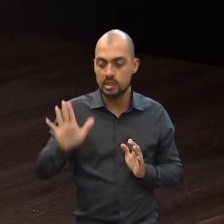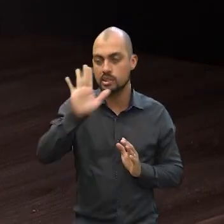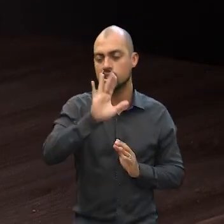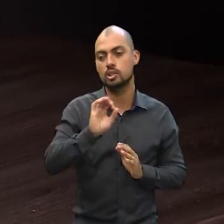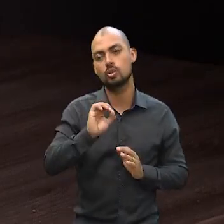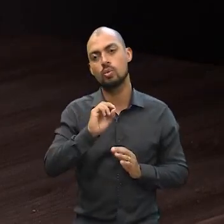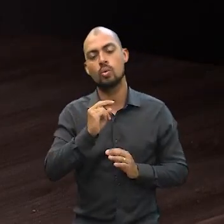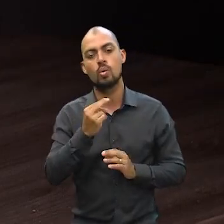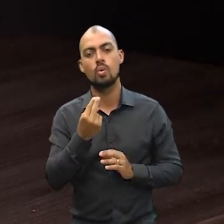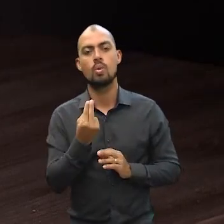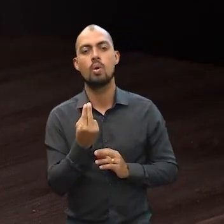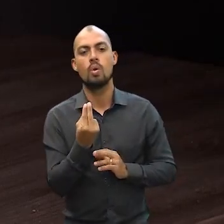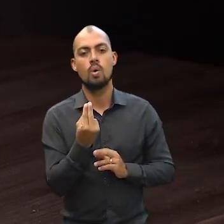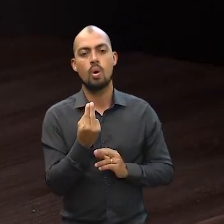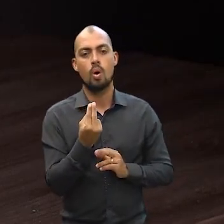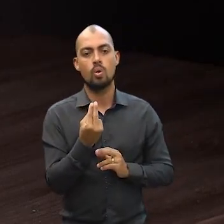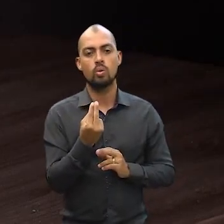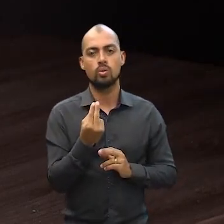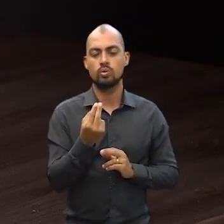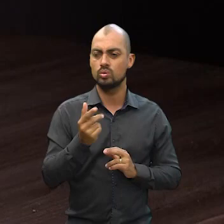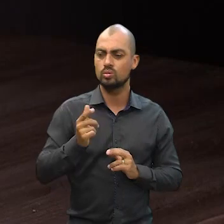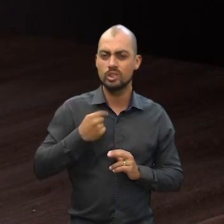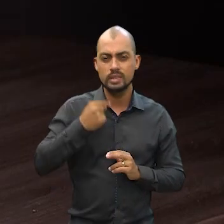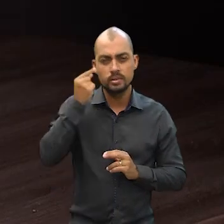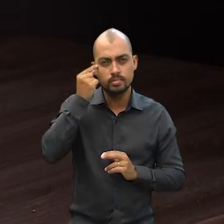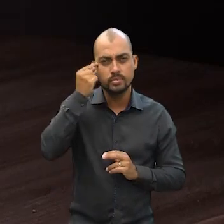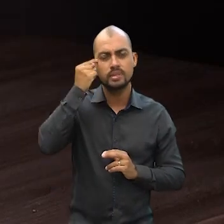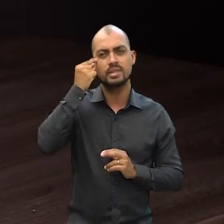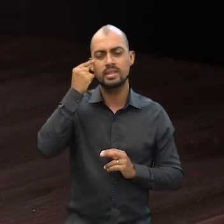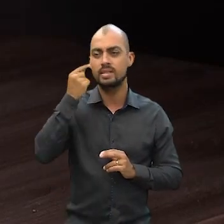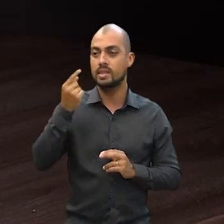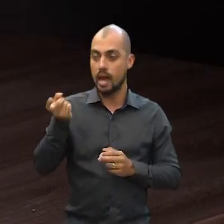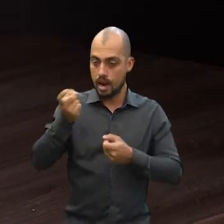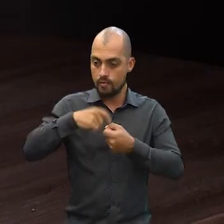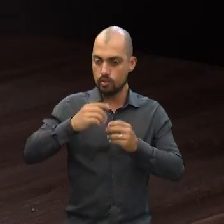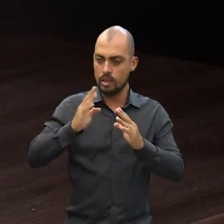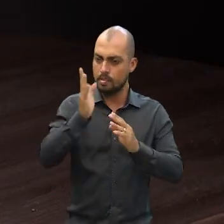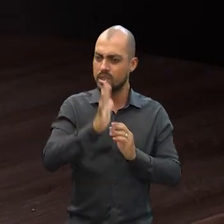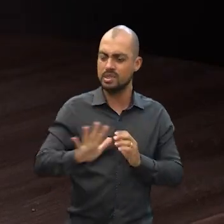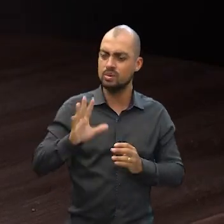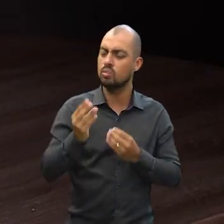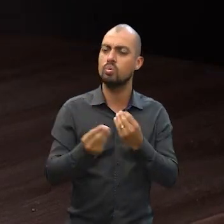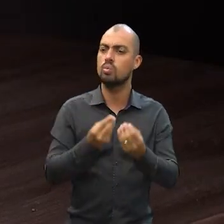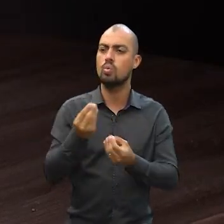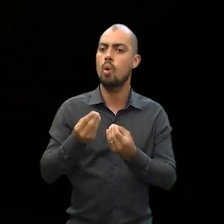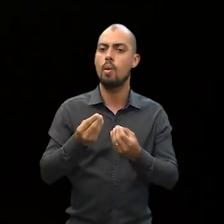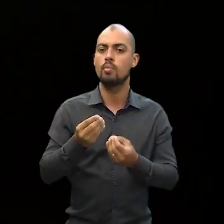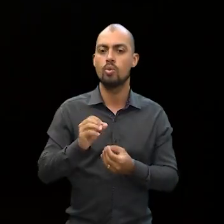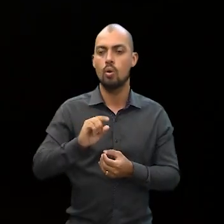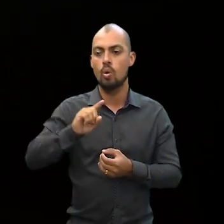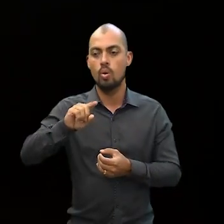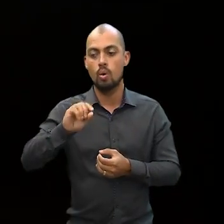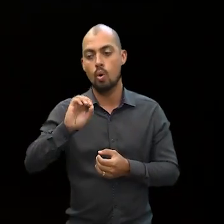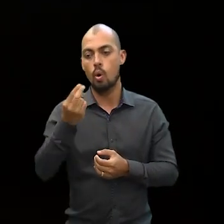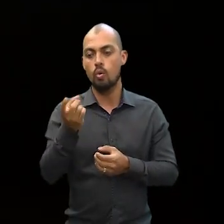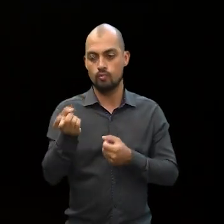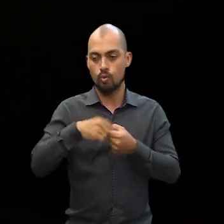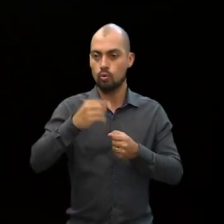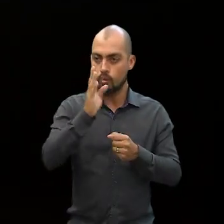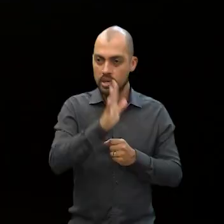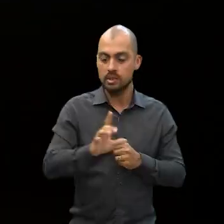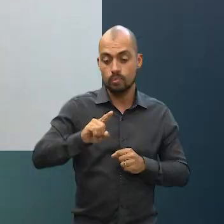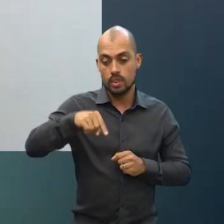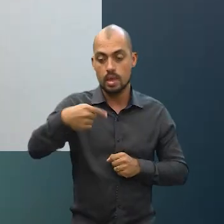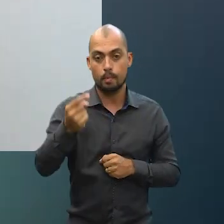que já tinham a ideia de voltar para o Brasil? Ou foi depois disso que surgiu a ideia? Me conta um